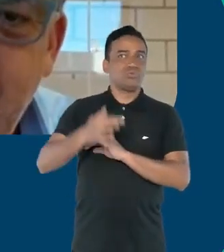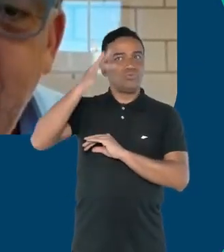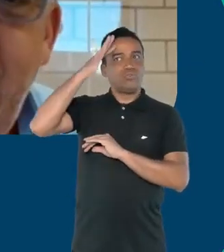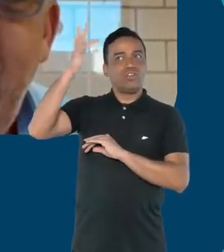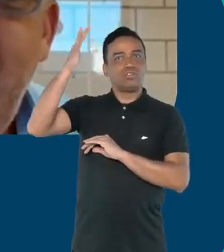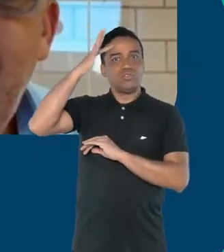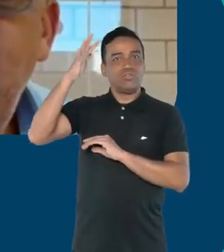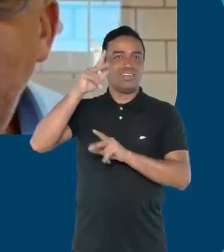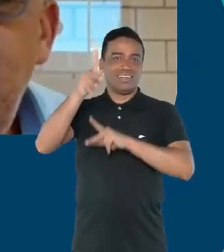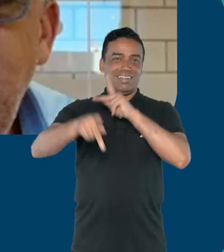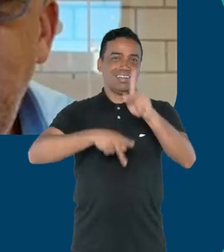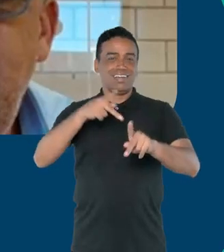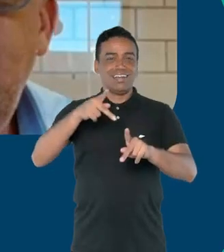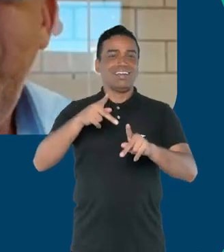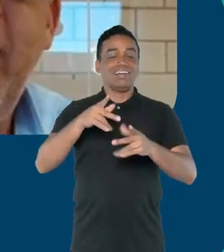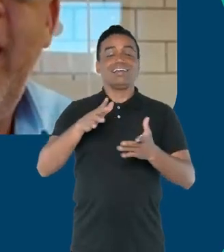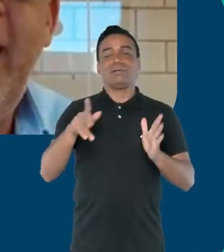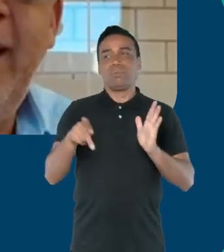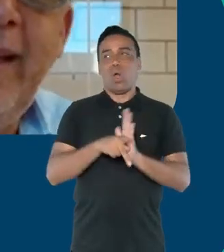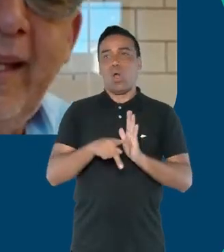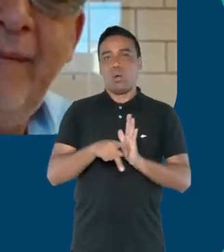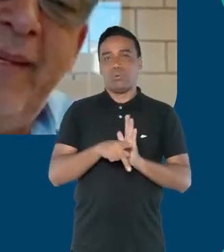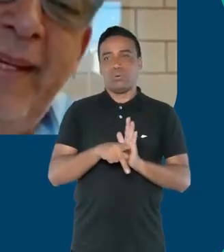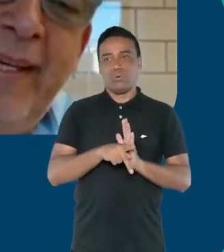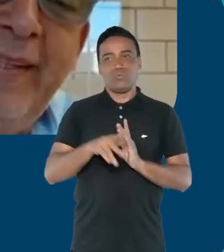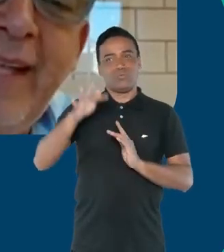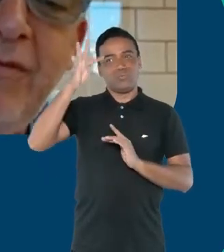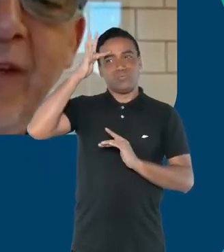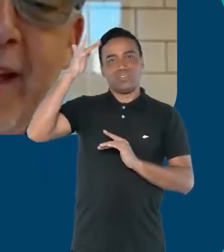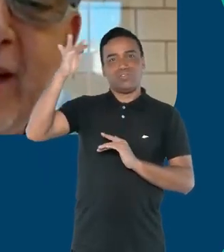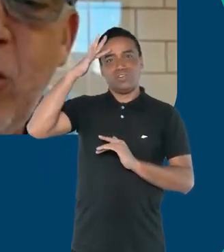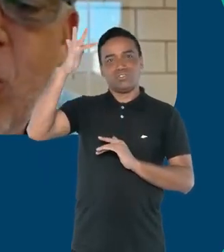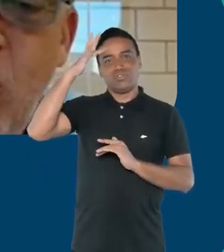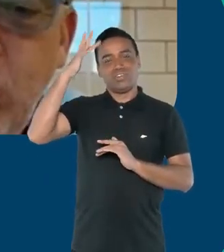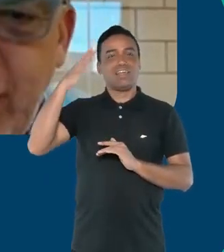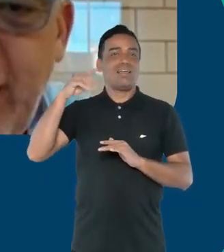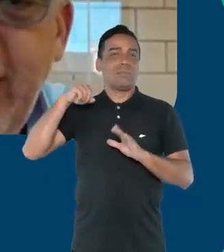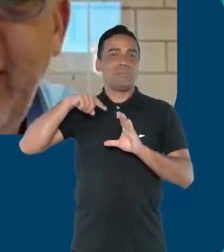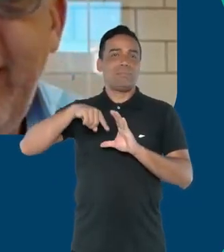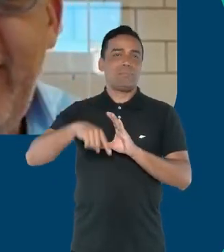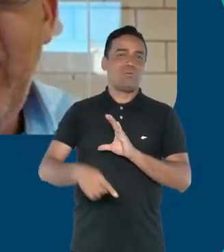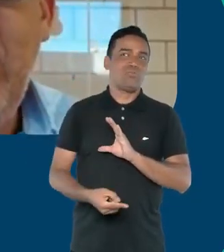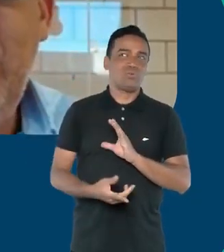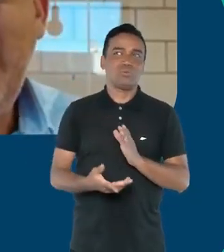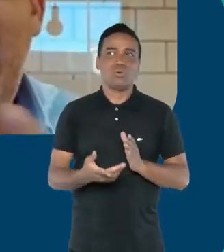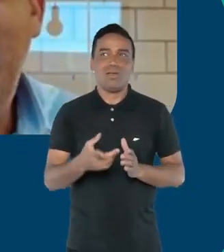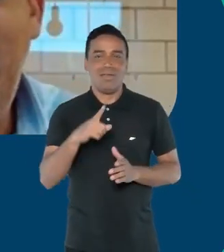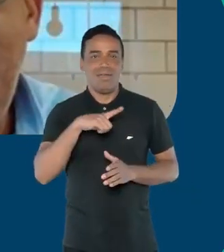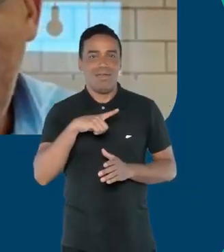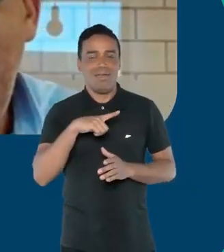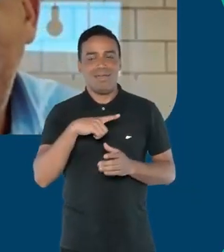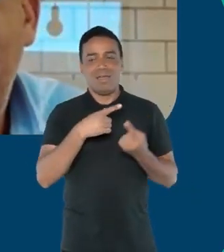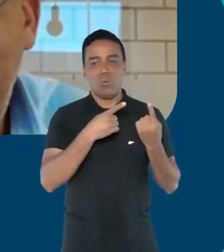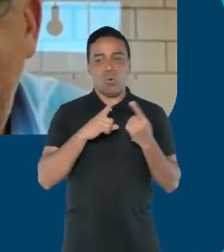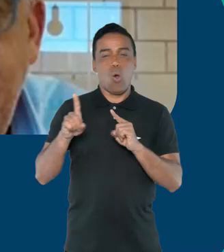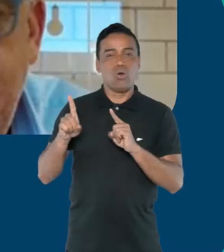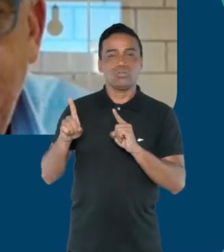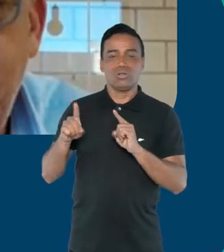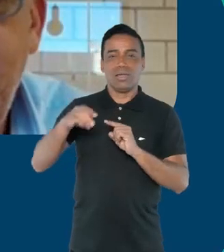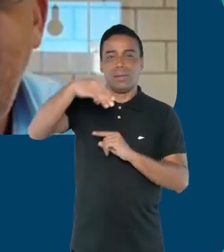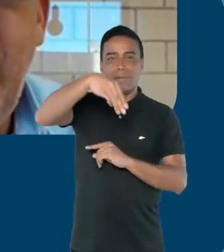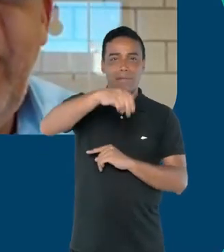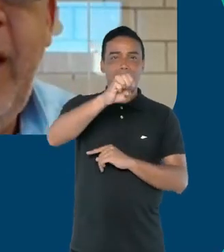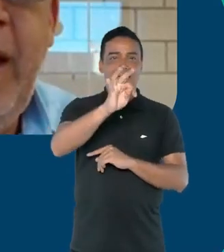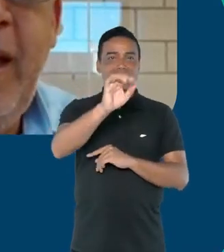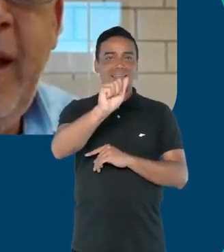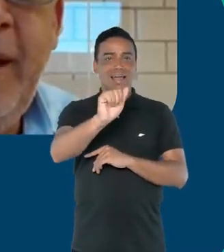assim. A filosofia do Hume, ela navega contra, né, uma certa